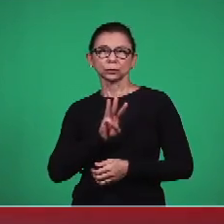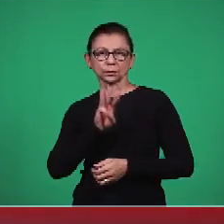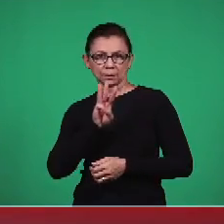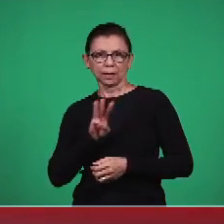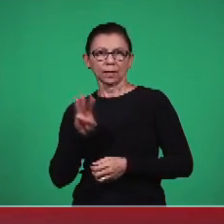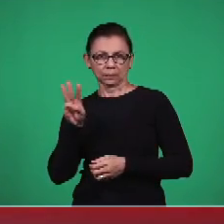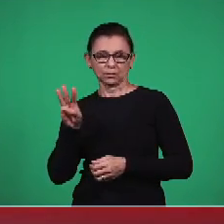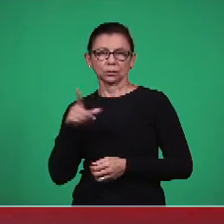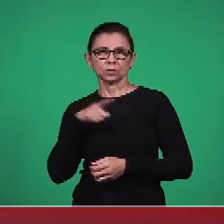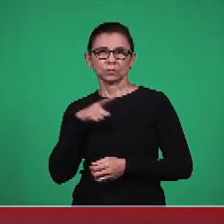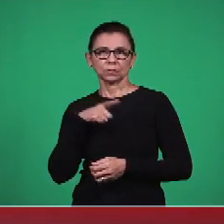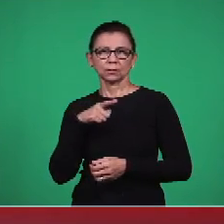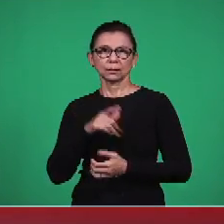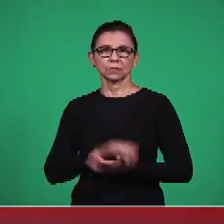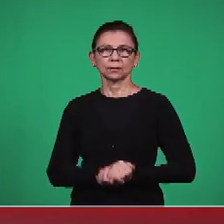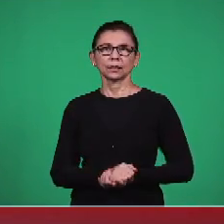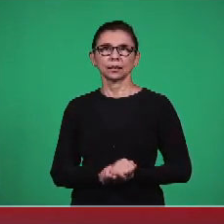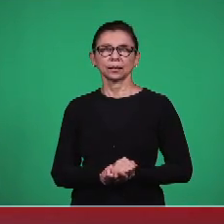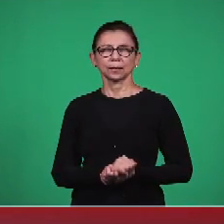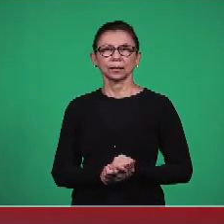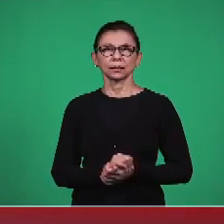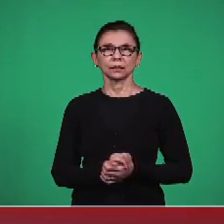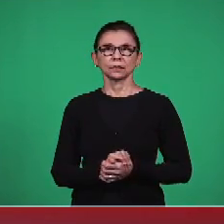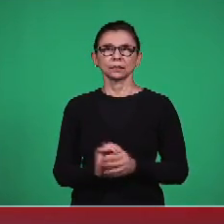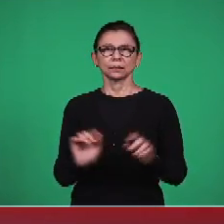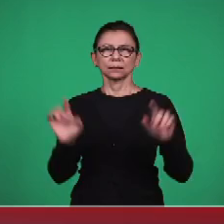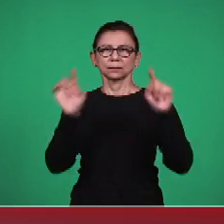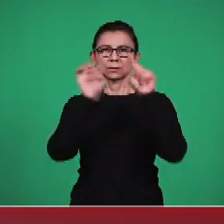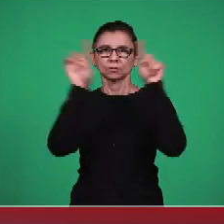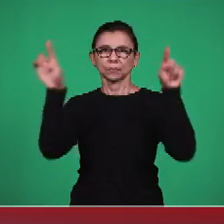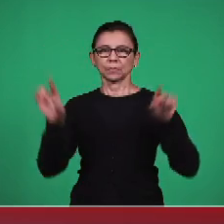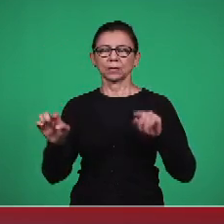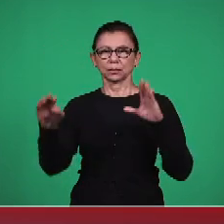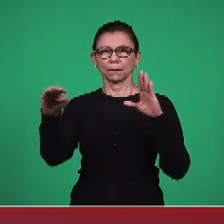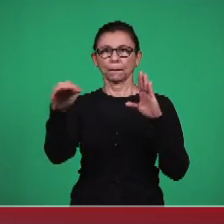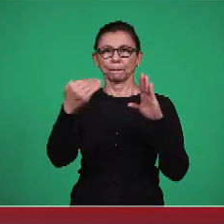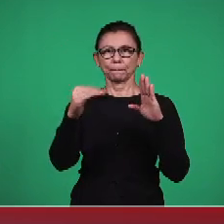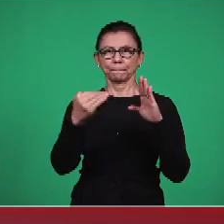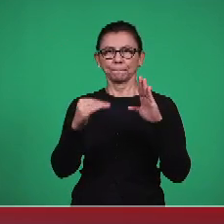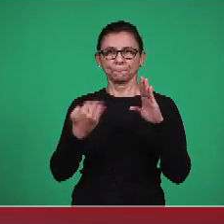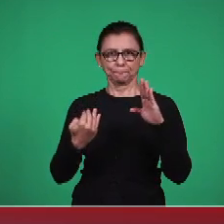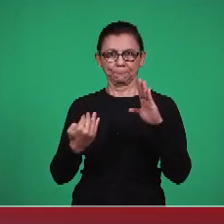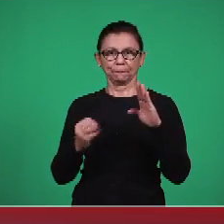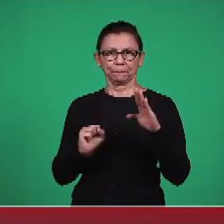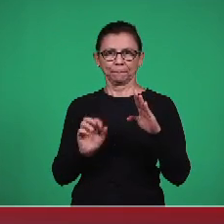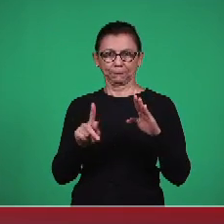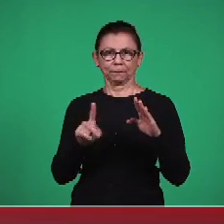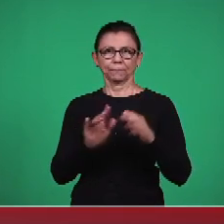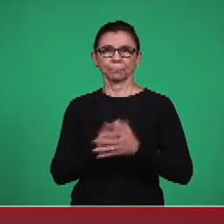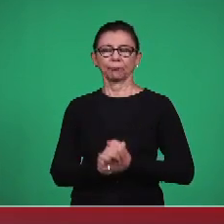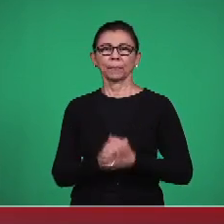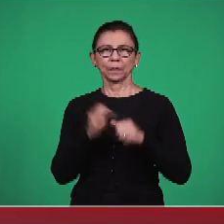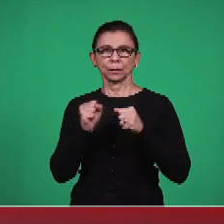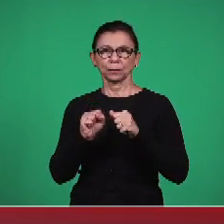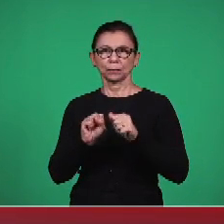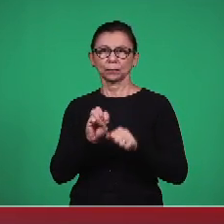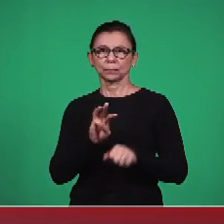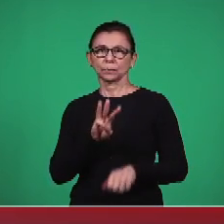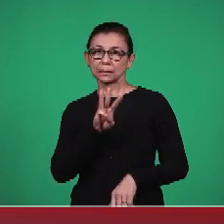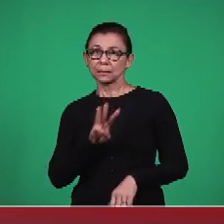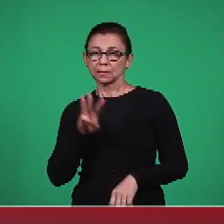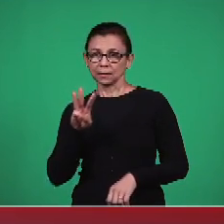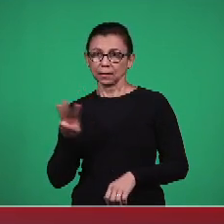Maranata, um espaço para que as contribuições sejam enviadas. Então, os irmãos vão acessar o site